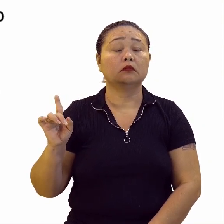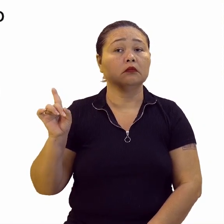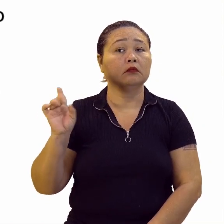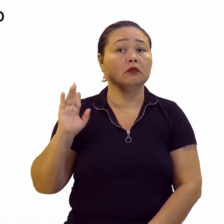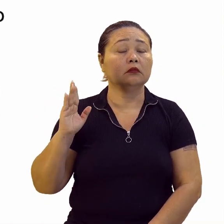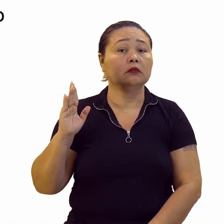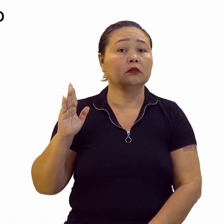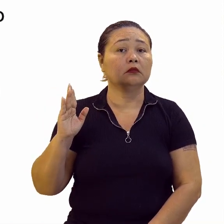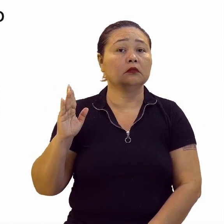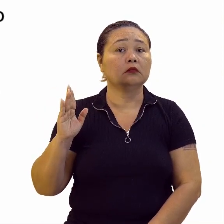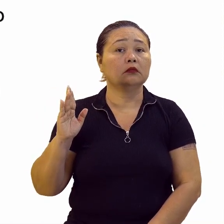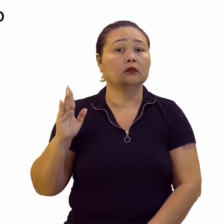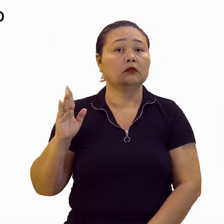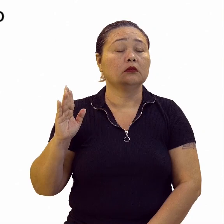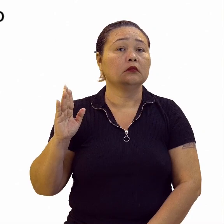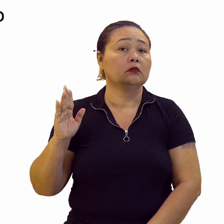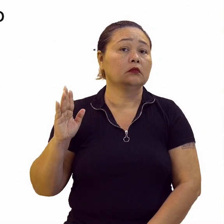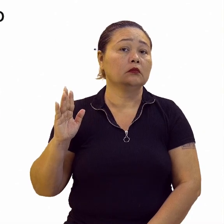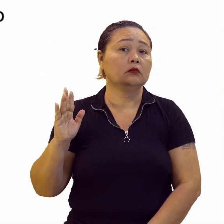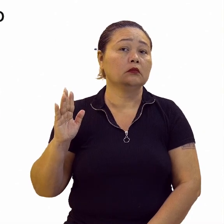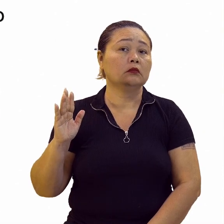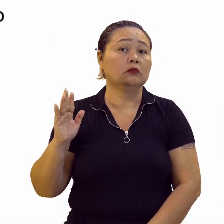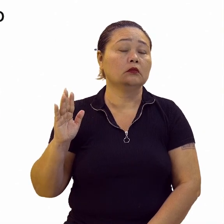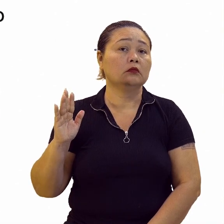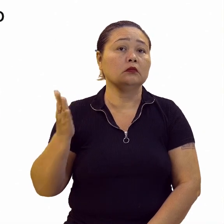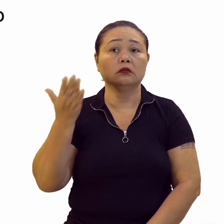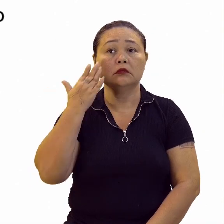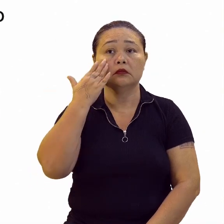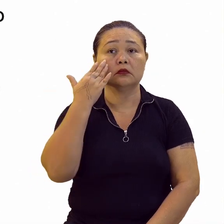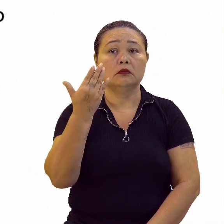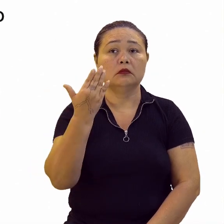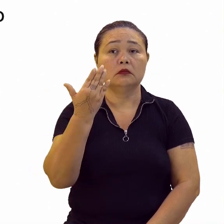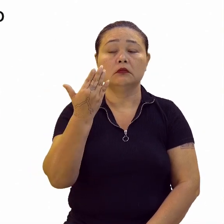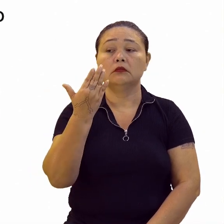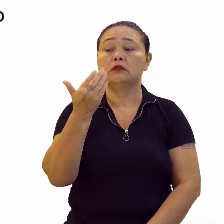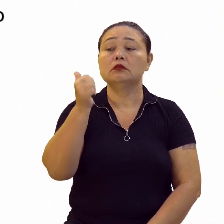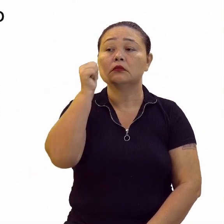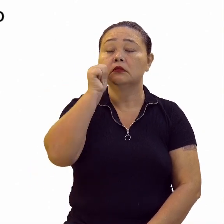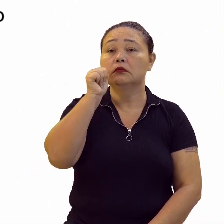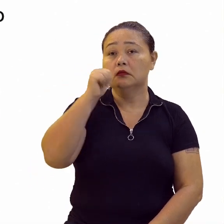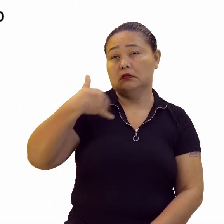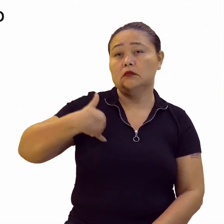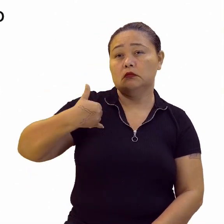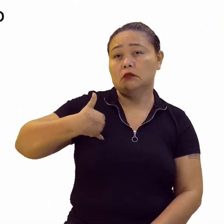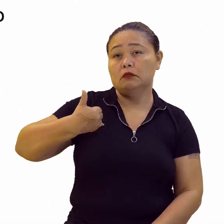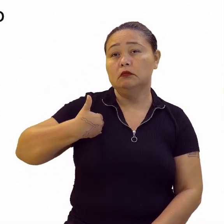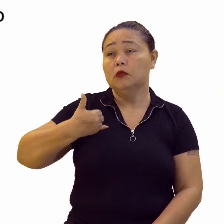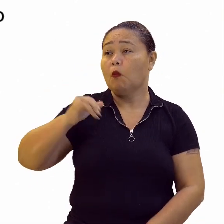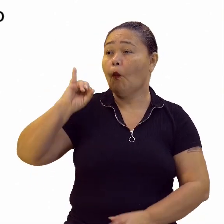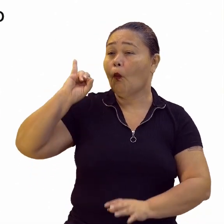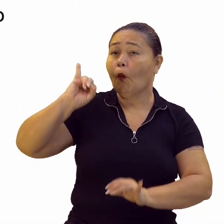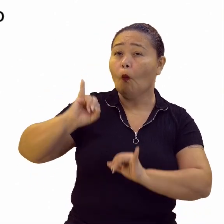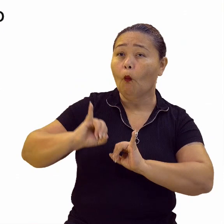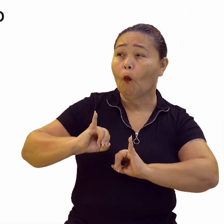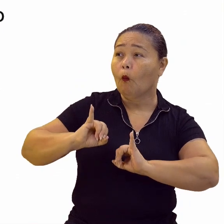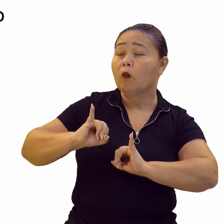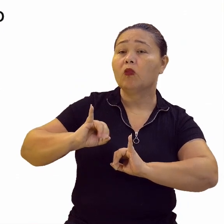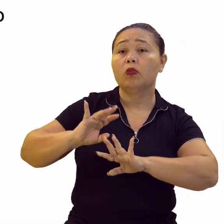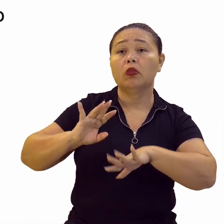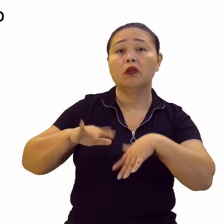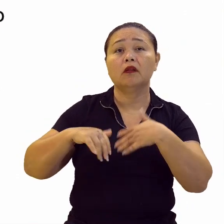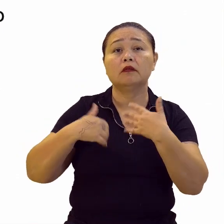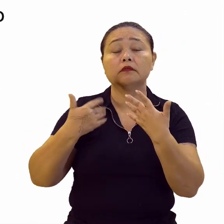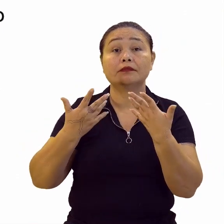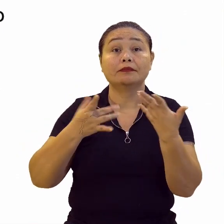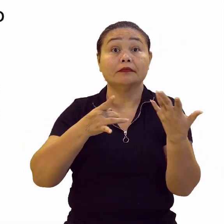questão, né, de ver meninas com um pouquinho mais de idade, com menos peso, né? Esse